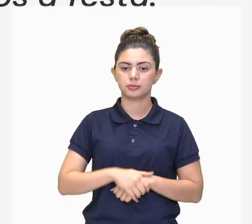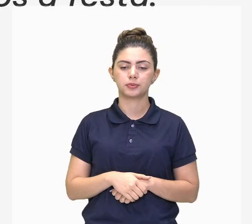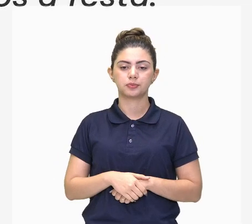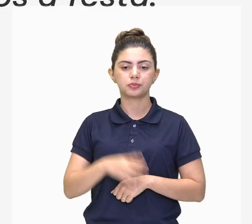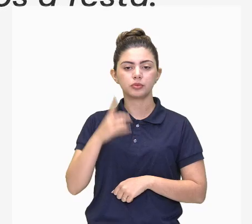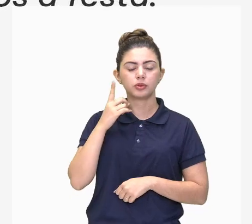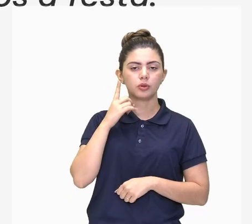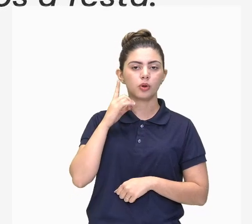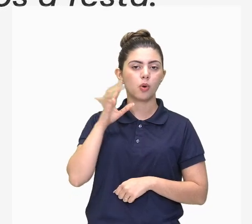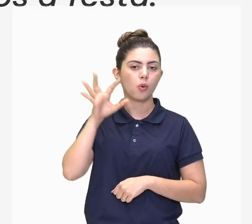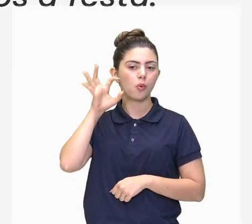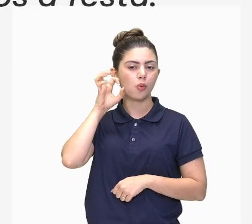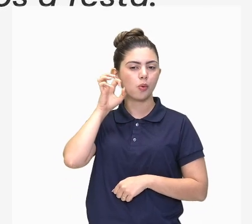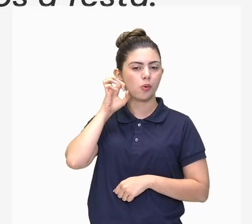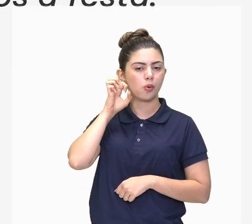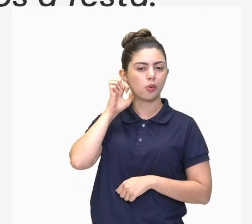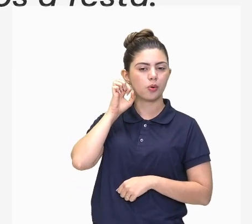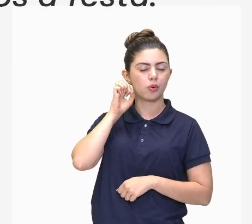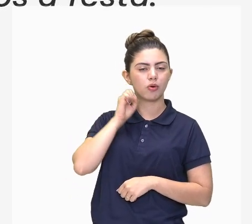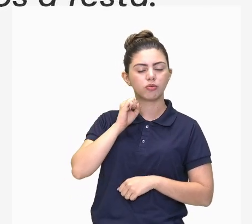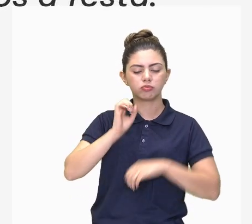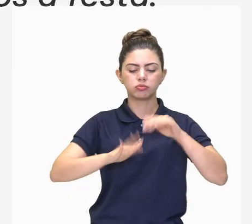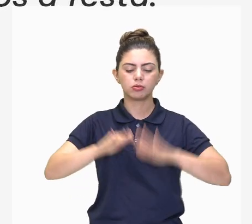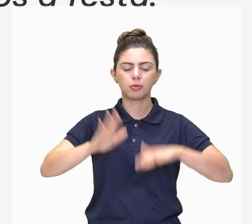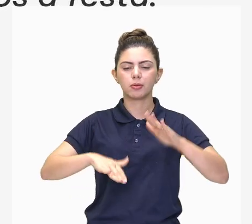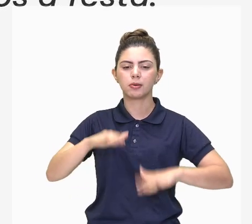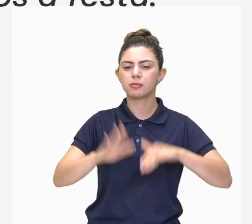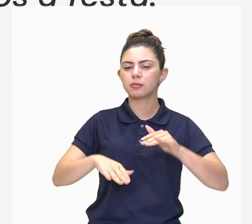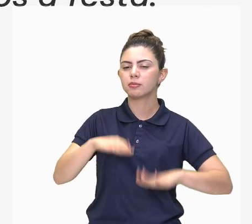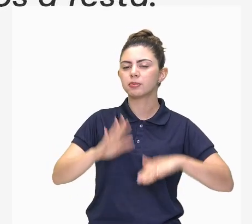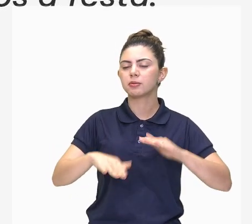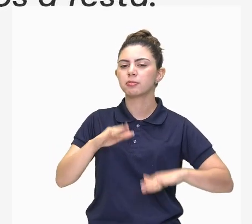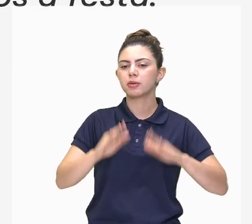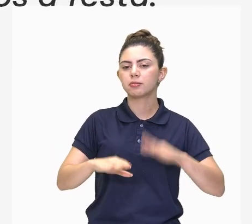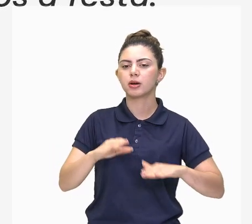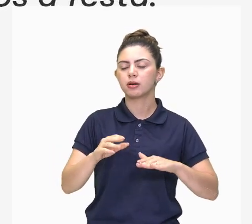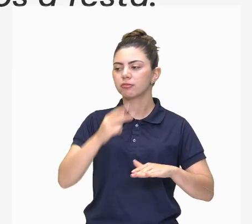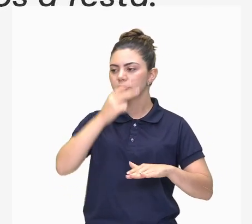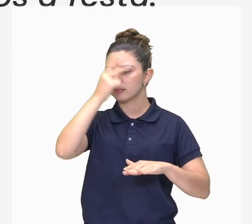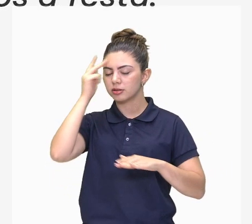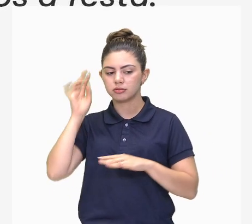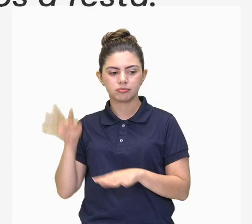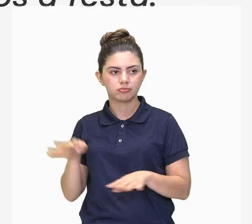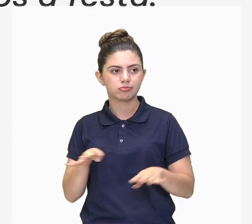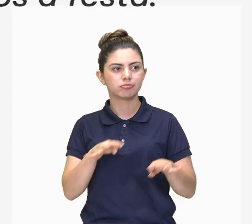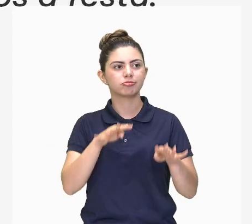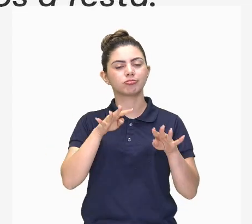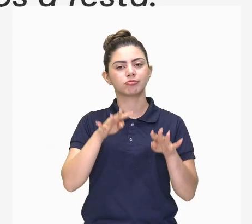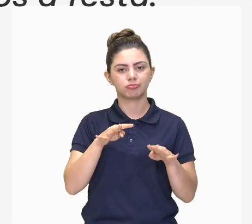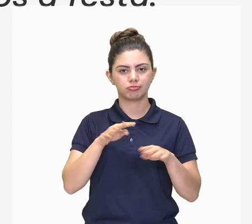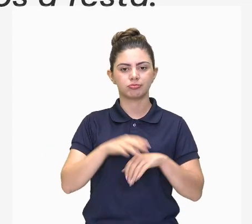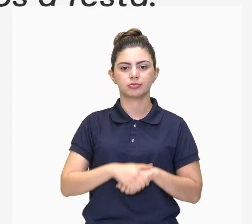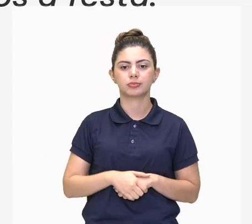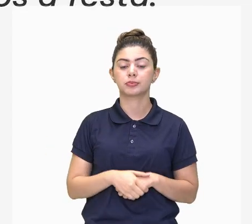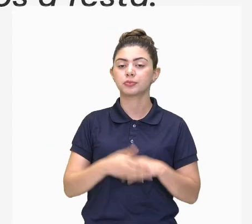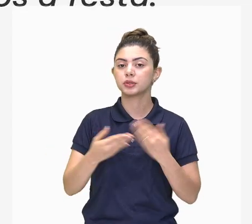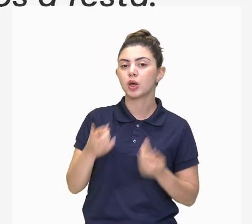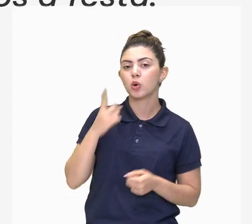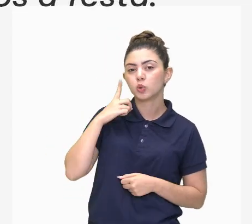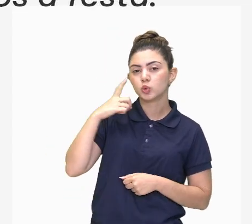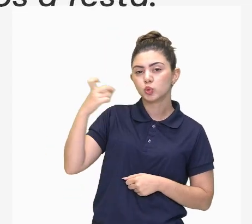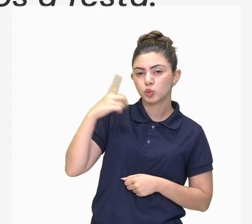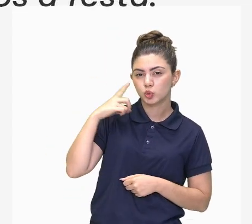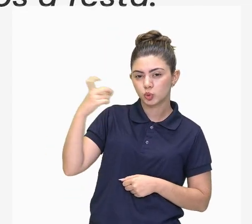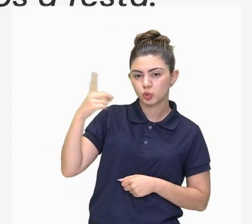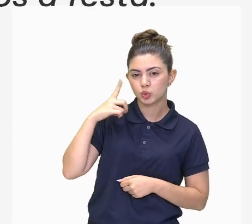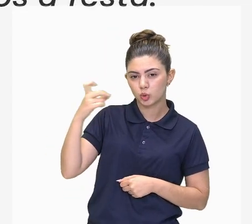som doce do tambor chamou todos à festa. O som,